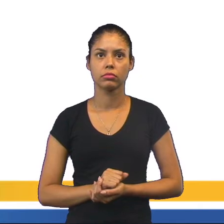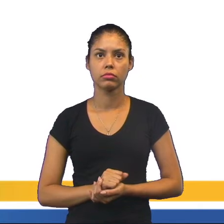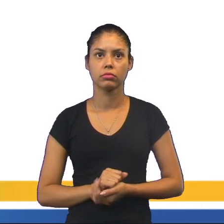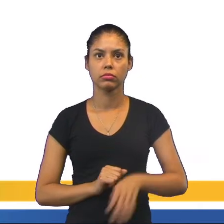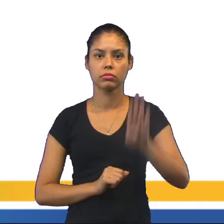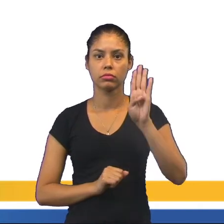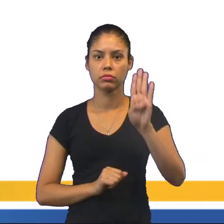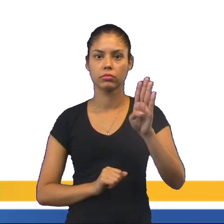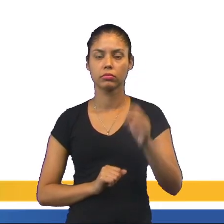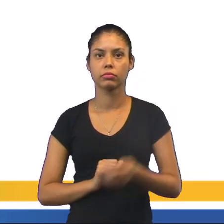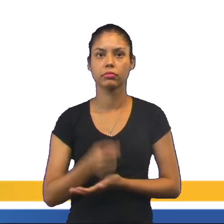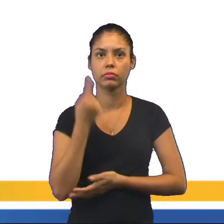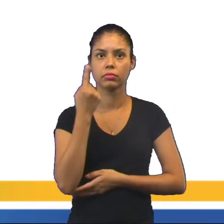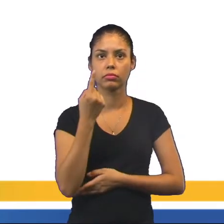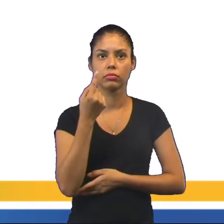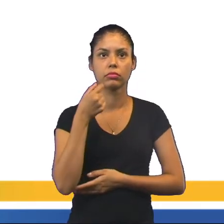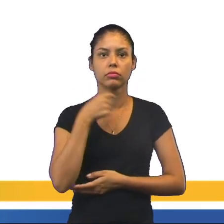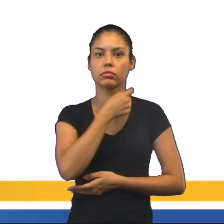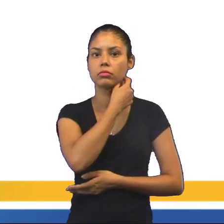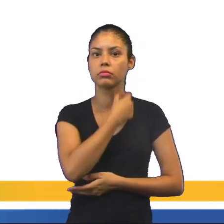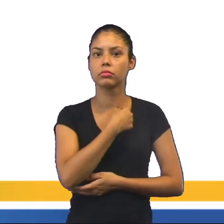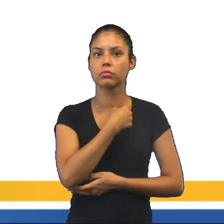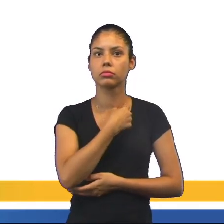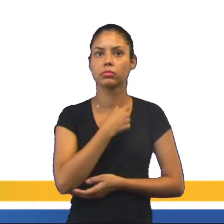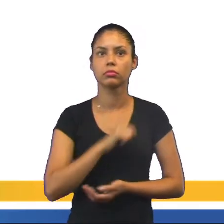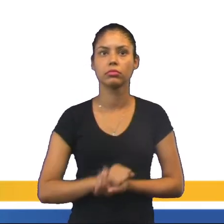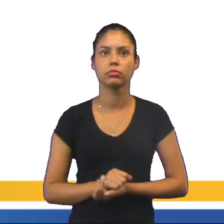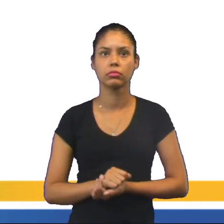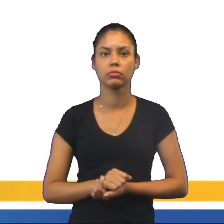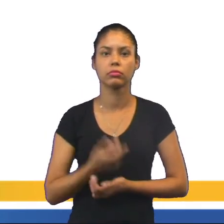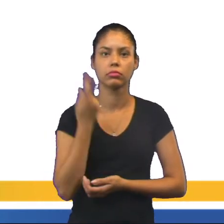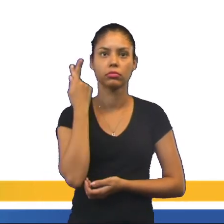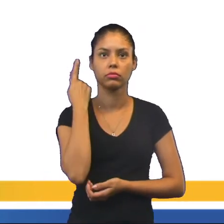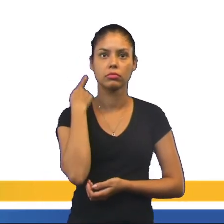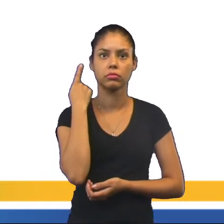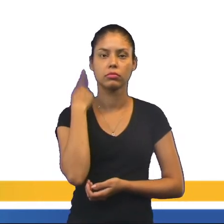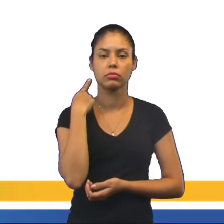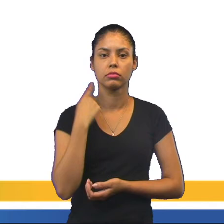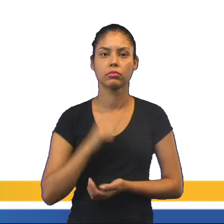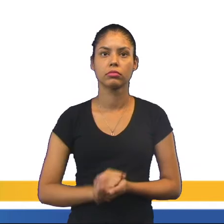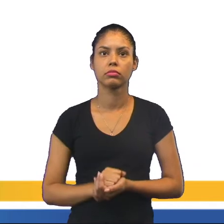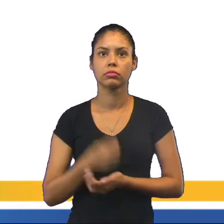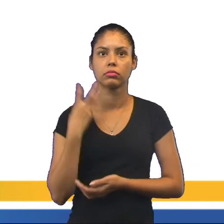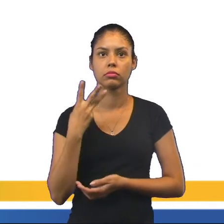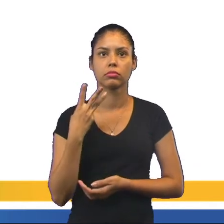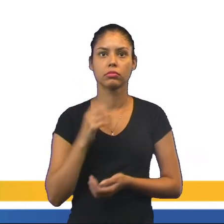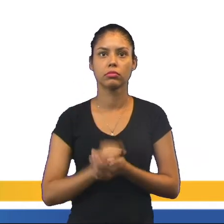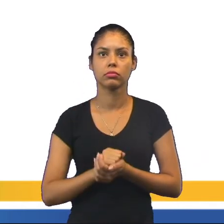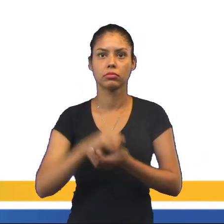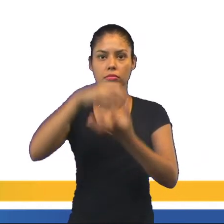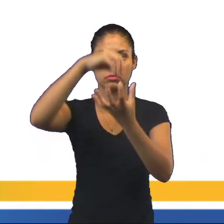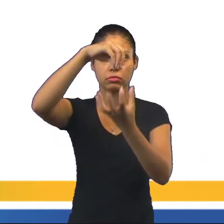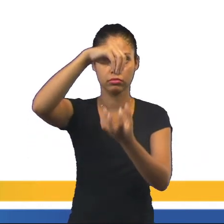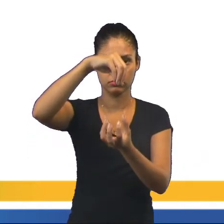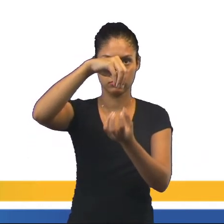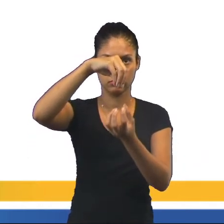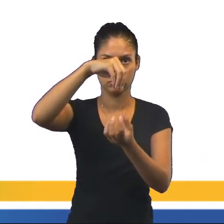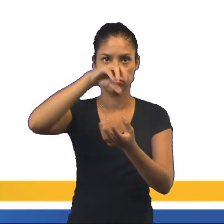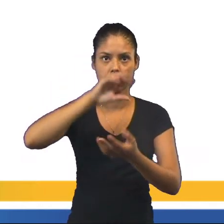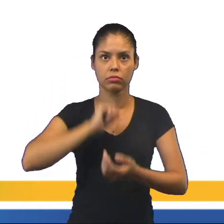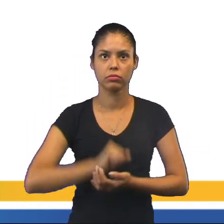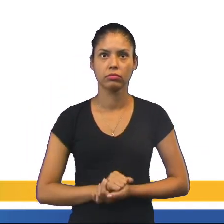Na letra B, nós temos 1, traqueia, 2, pulmão e 3,